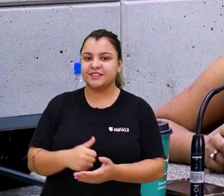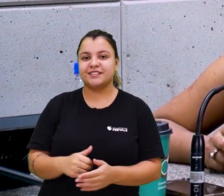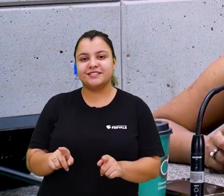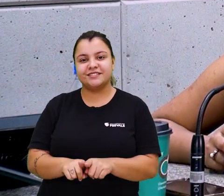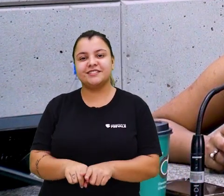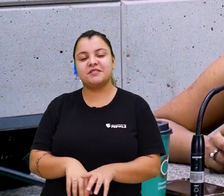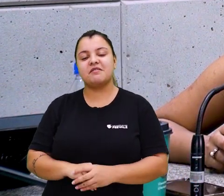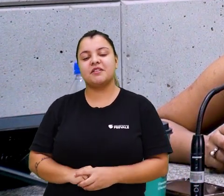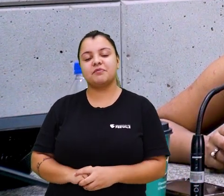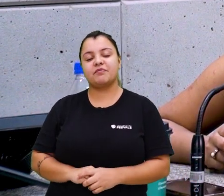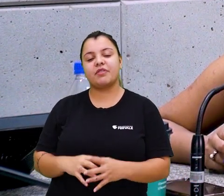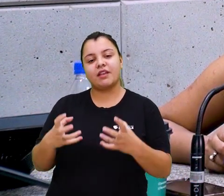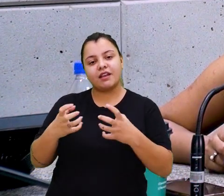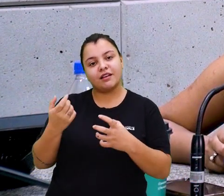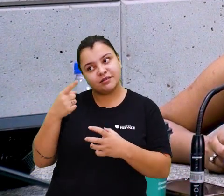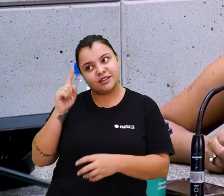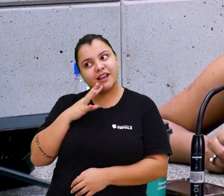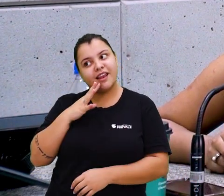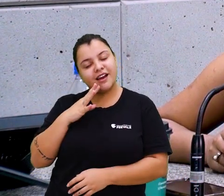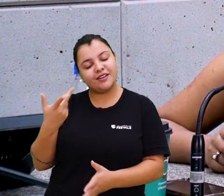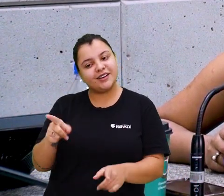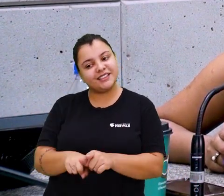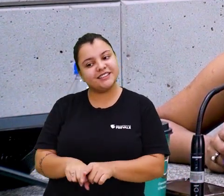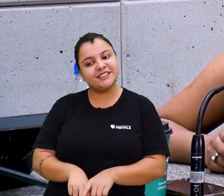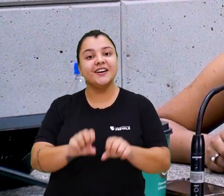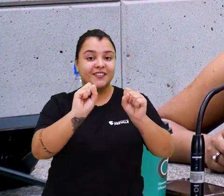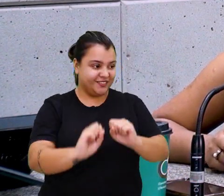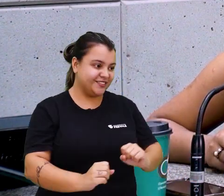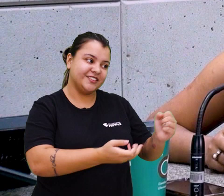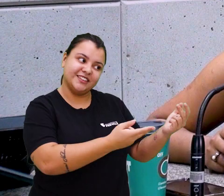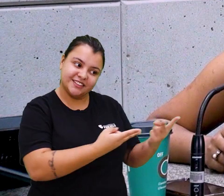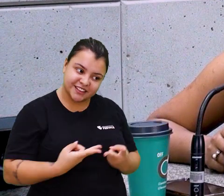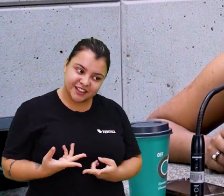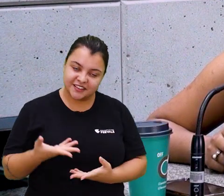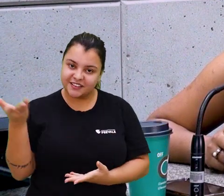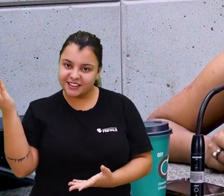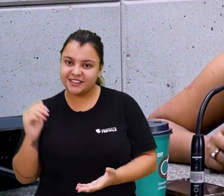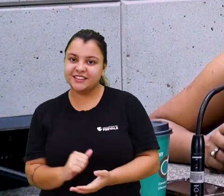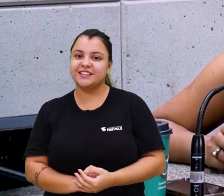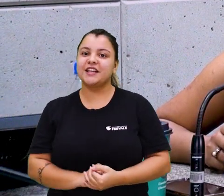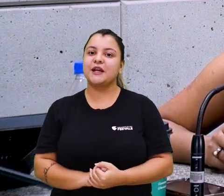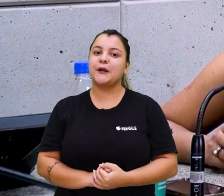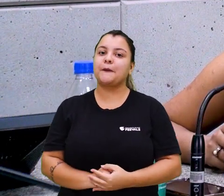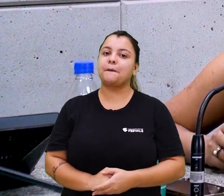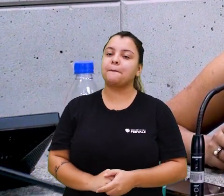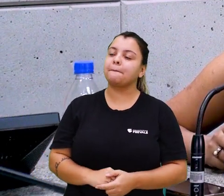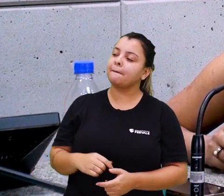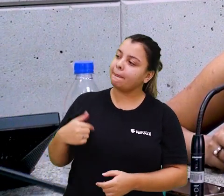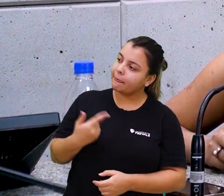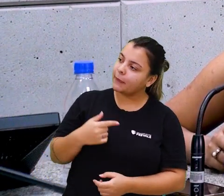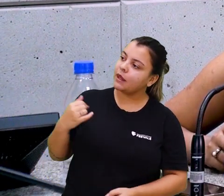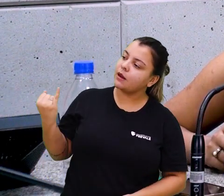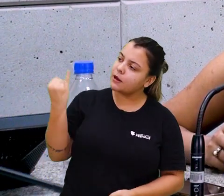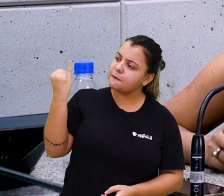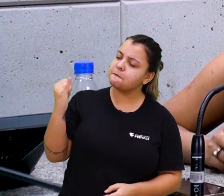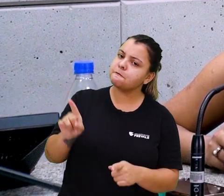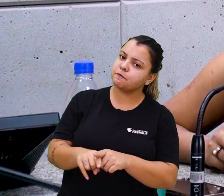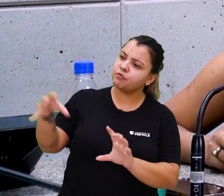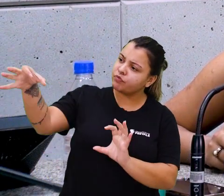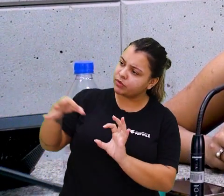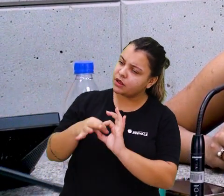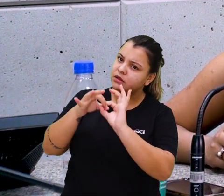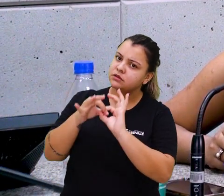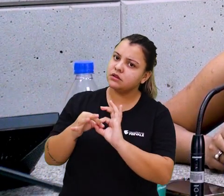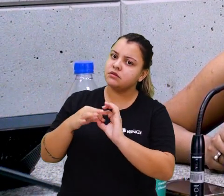e e queremos ir lá né conhecer o deles lem visitar gente que visitar vocês assim para nós é importante essa ligação aí com a